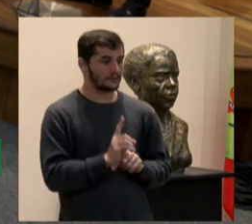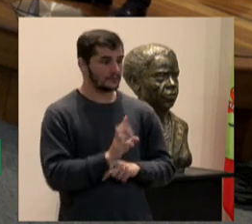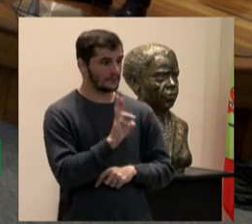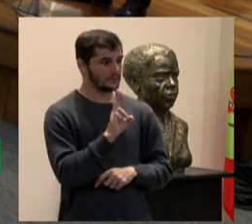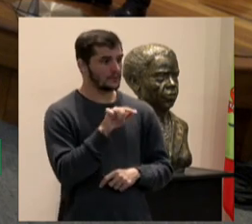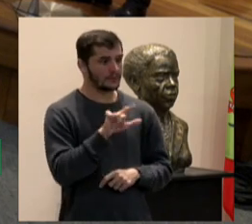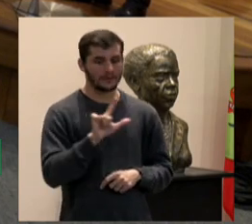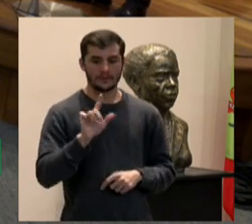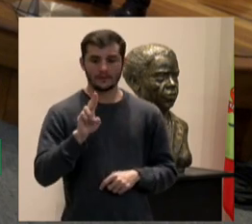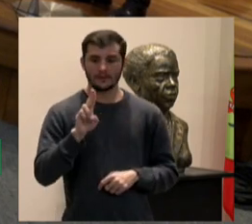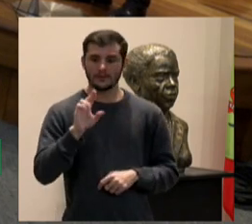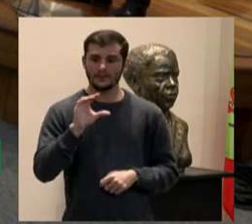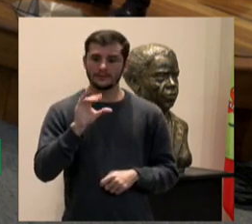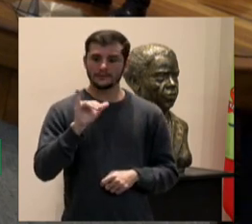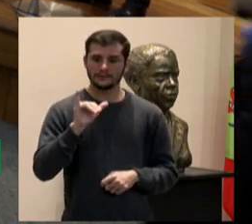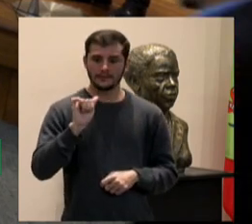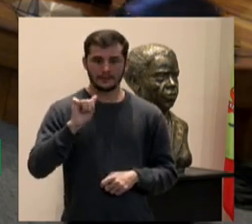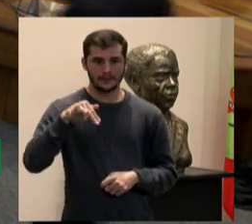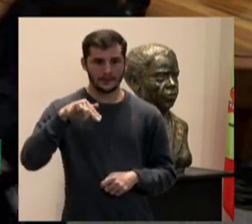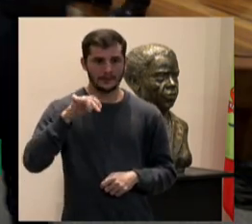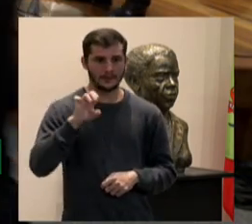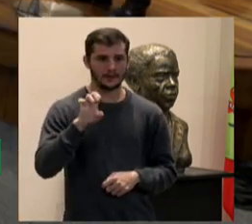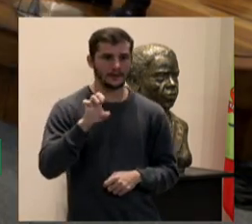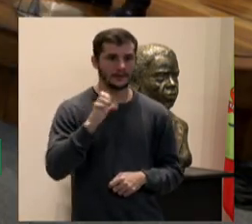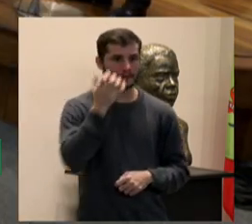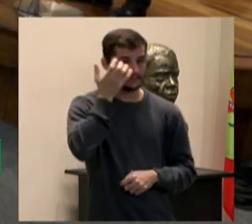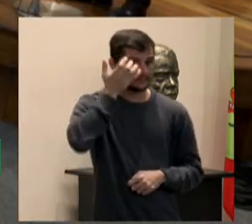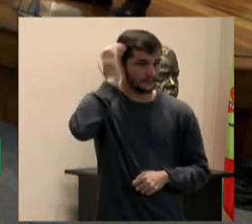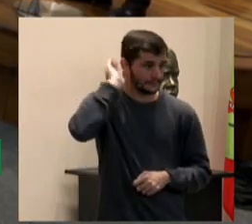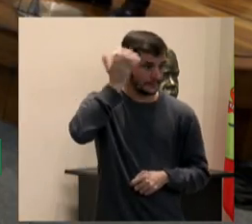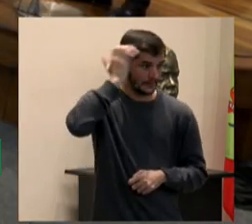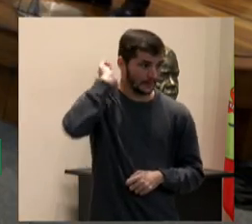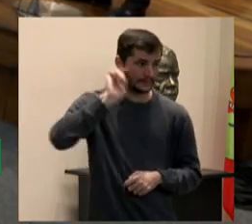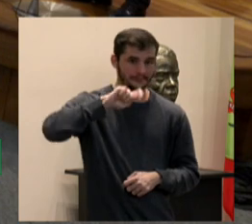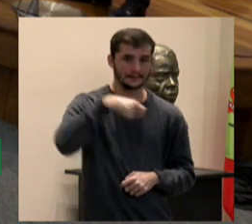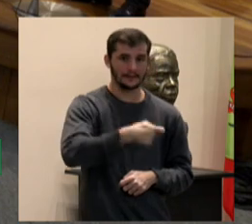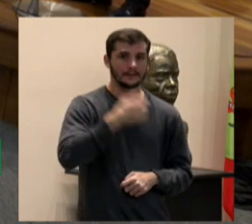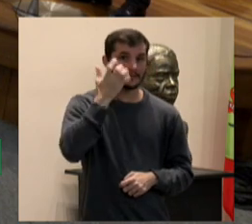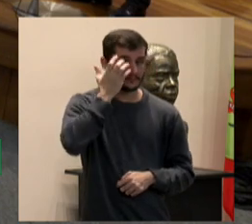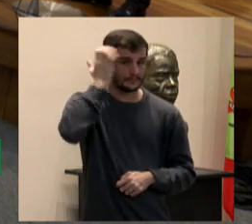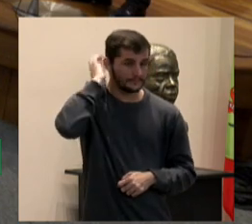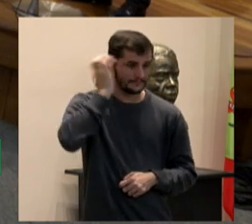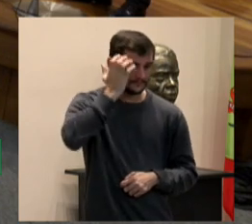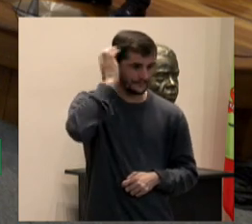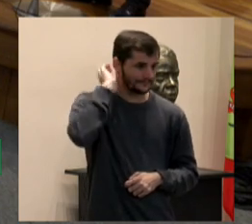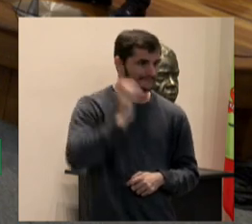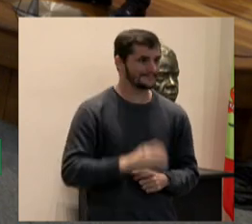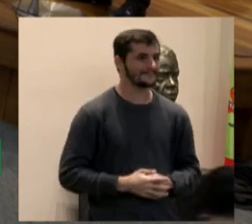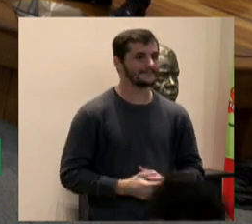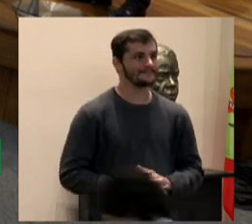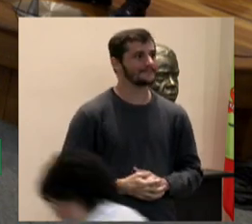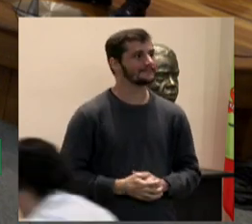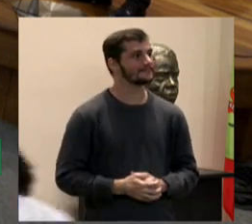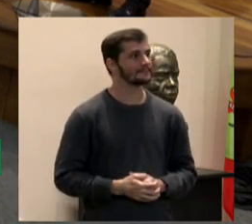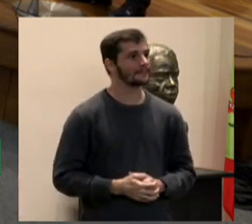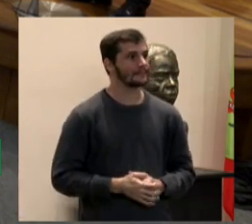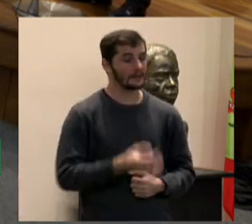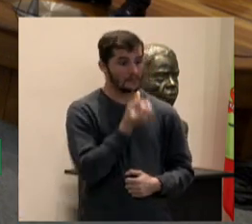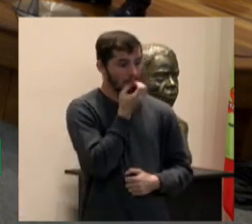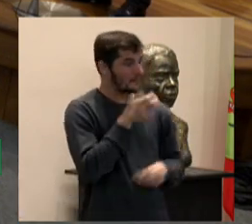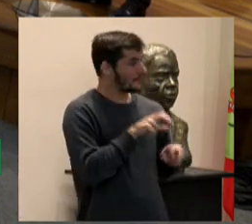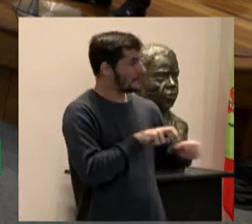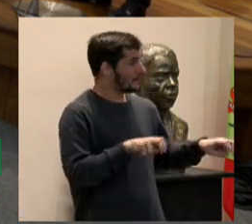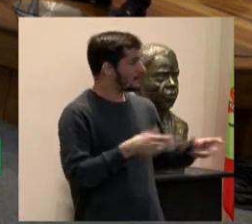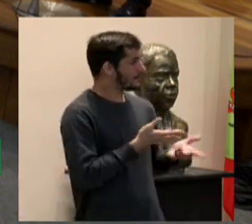Luciane Mulazani dos Santos, a quem passamos a condução dos trabalhos. Uma boa mesa a todos.